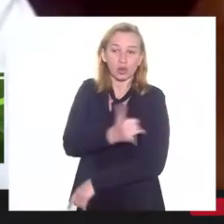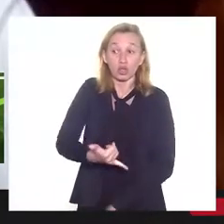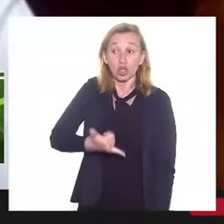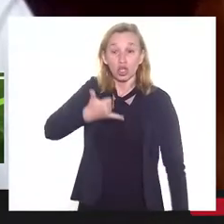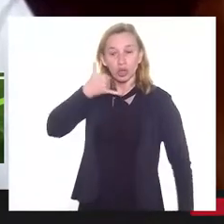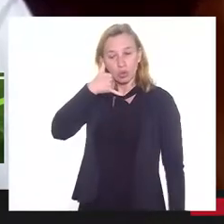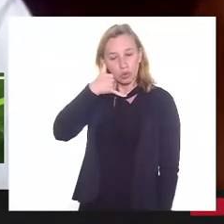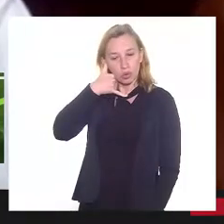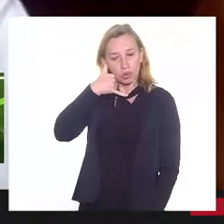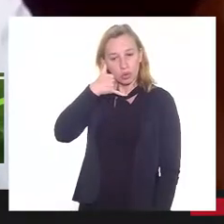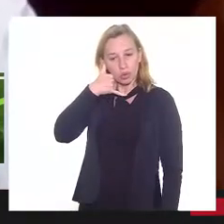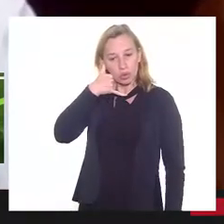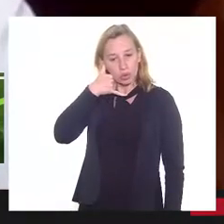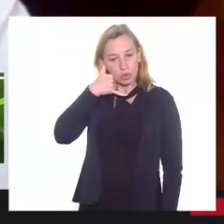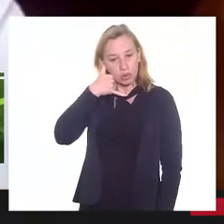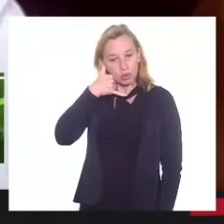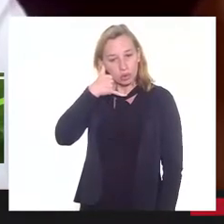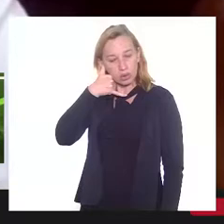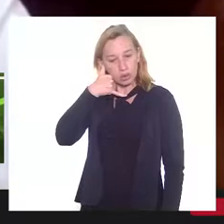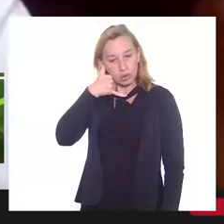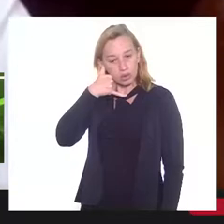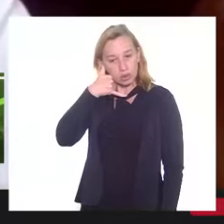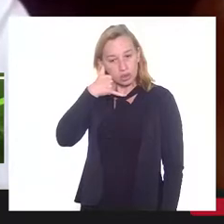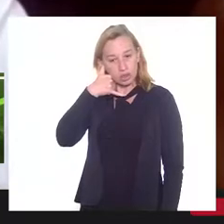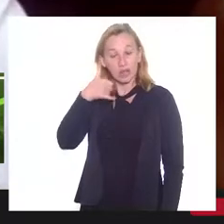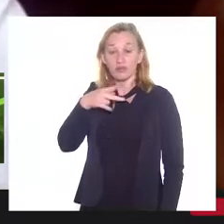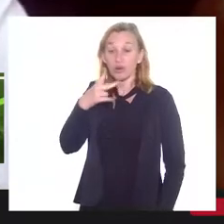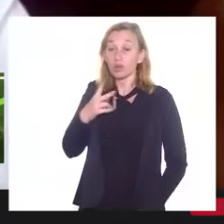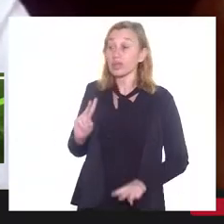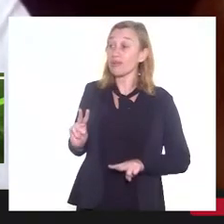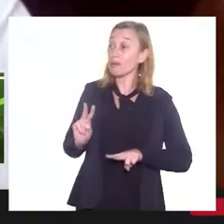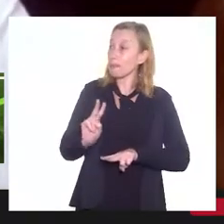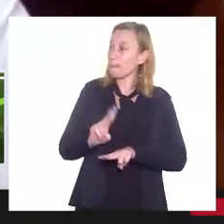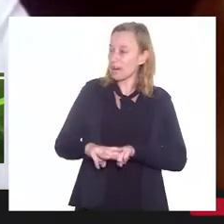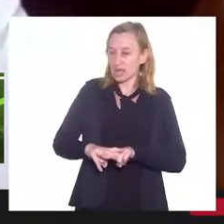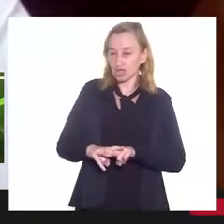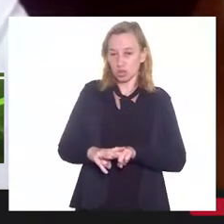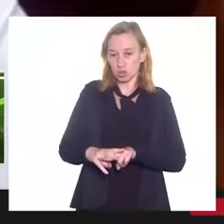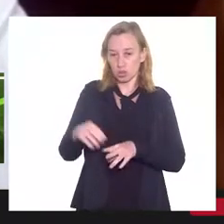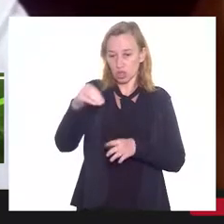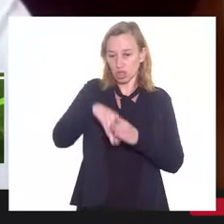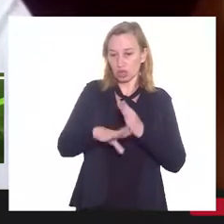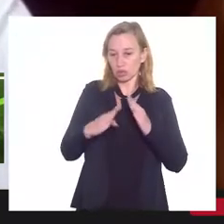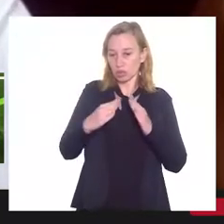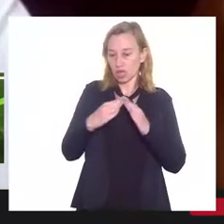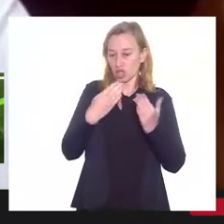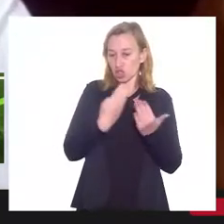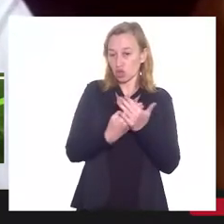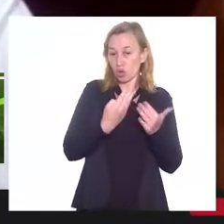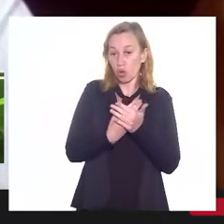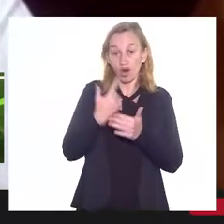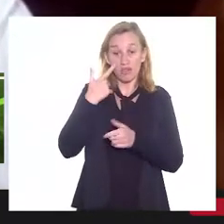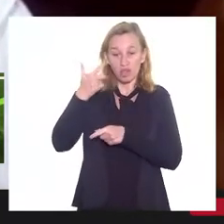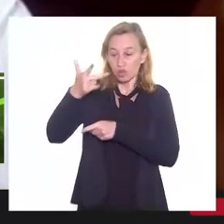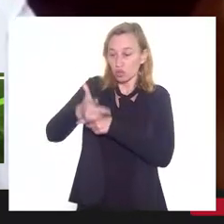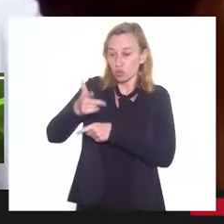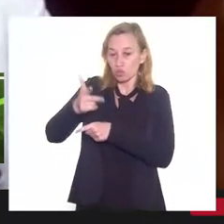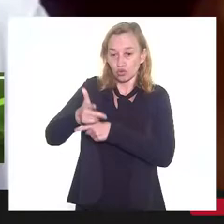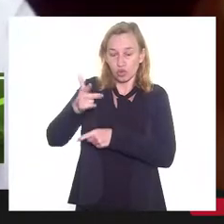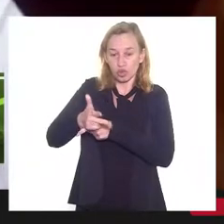estava sofrendo o cárcere estava vendo o vídeos de